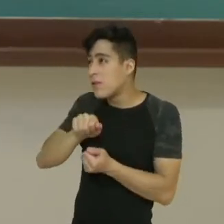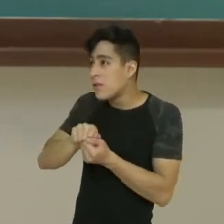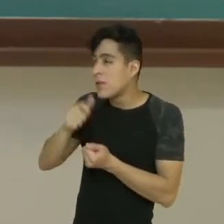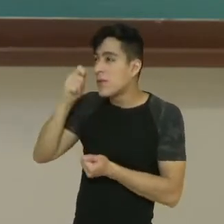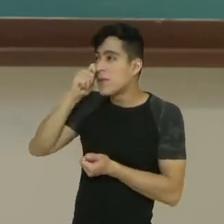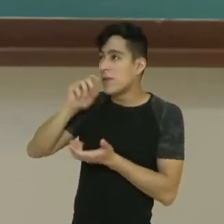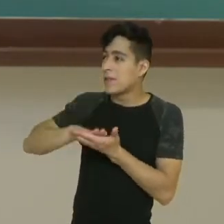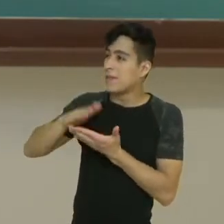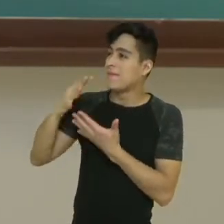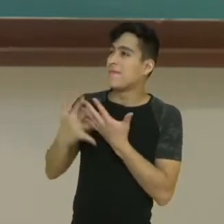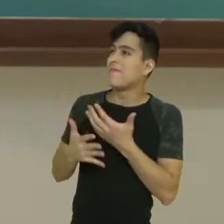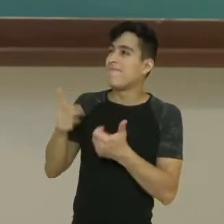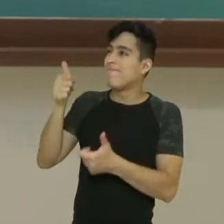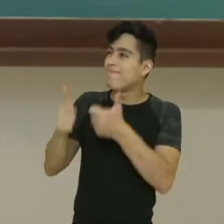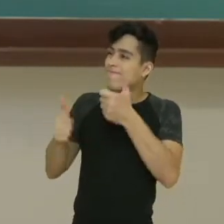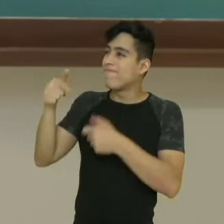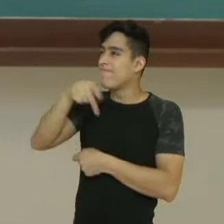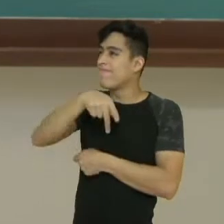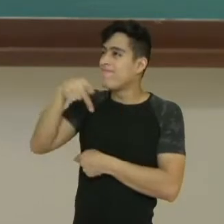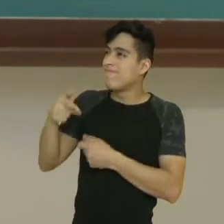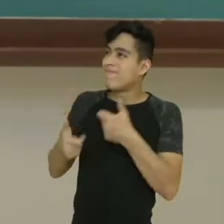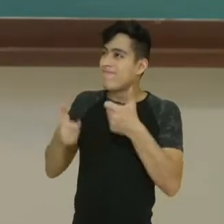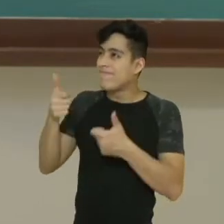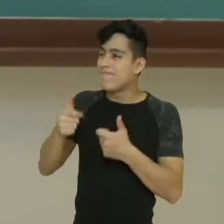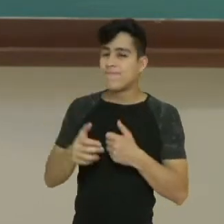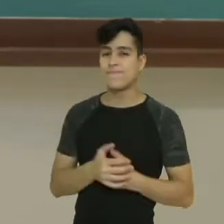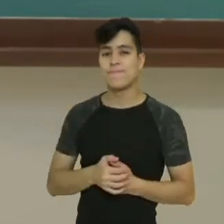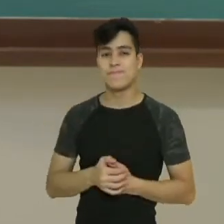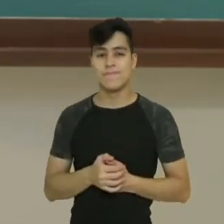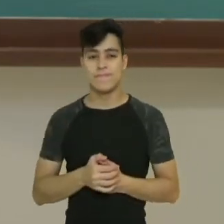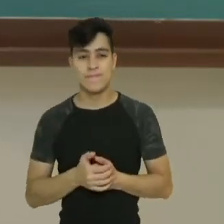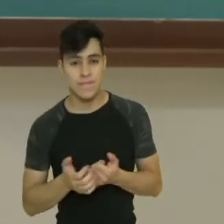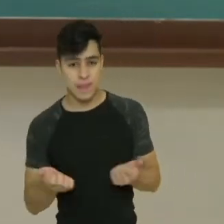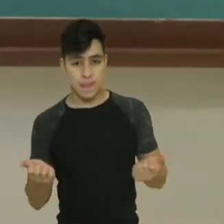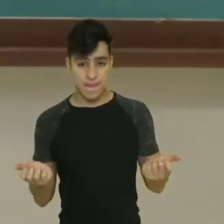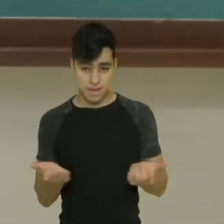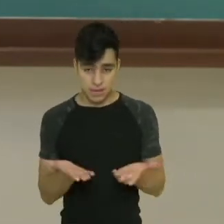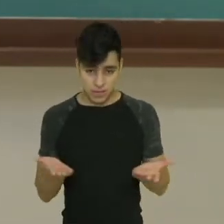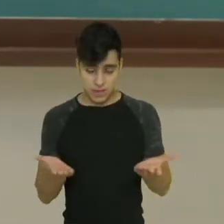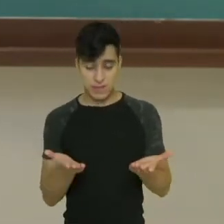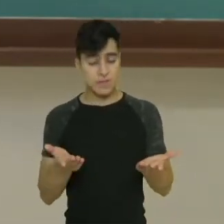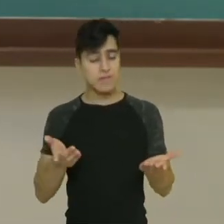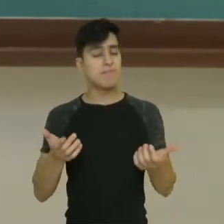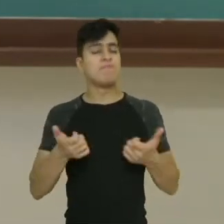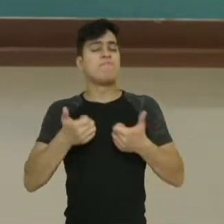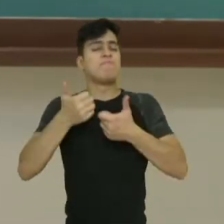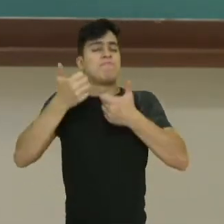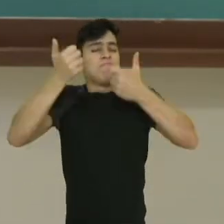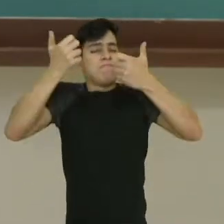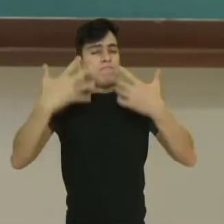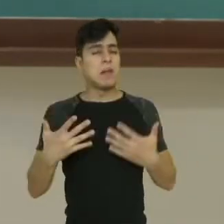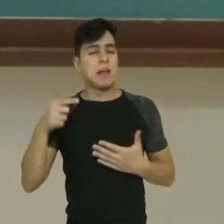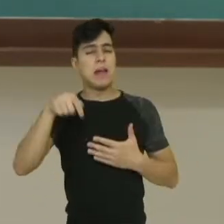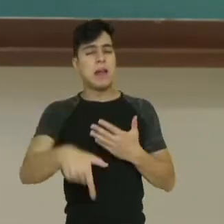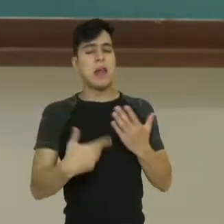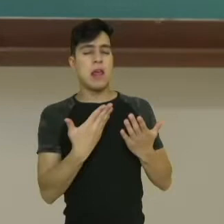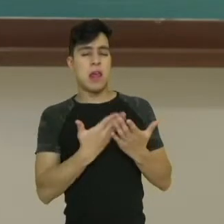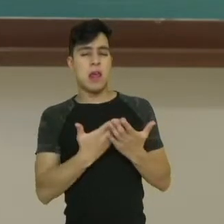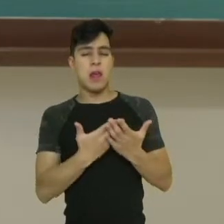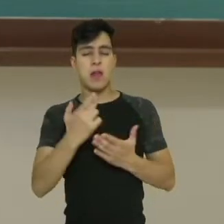de Libras, o Lucas. Tudo bem, Lucas? Muito bem. Nós iremos falar então nesta importante aula